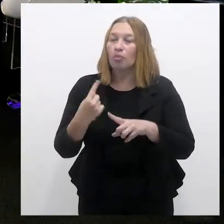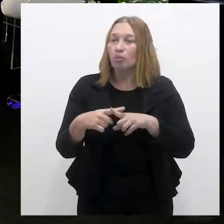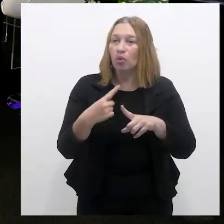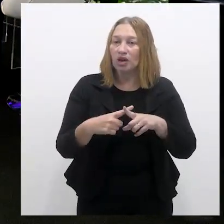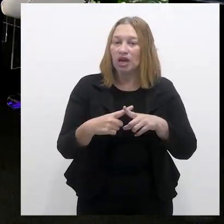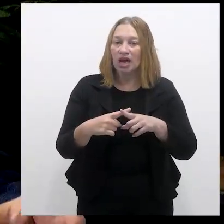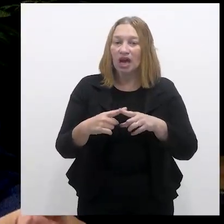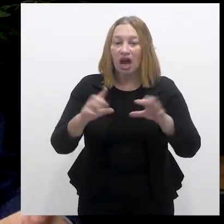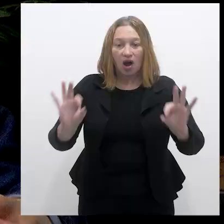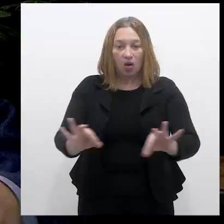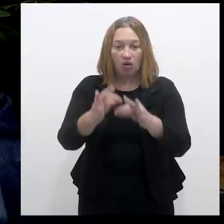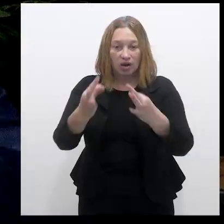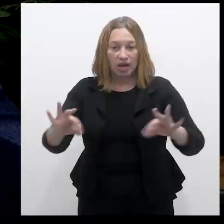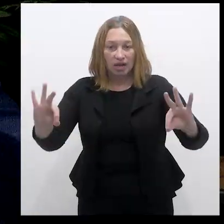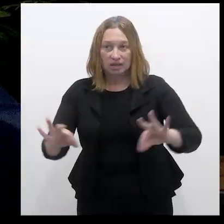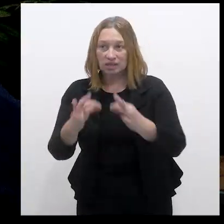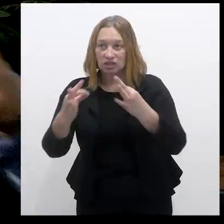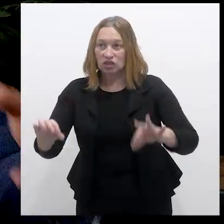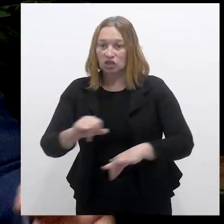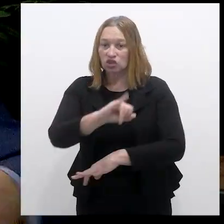Sim. orquestra do John Williams é madeiras